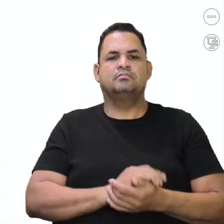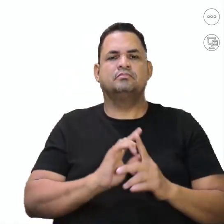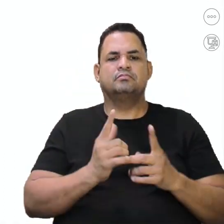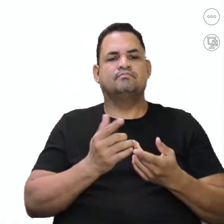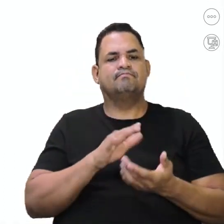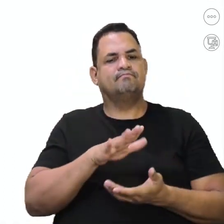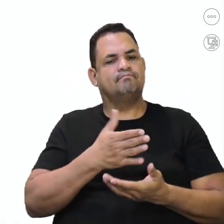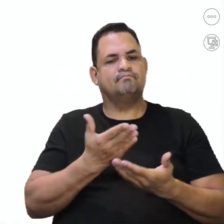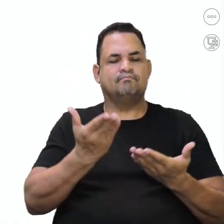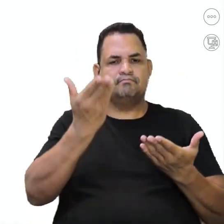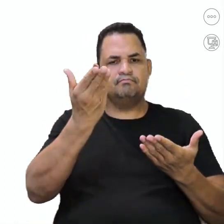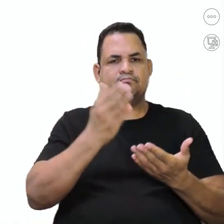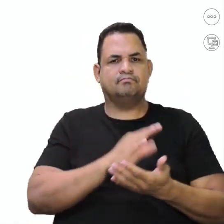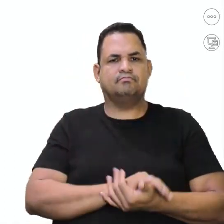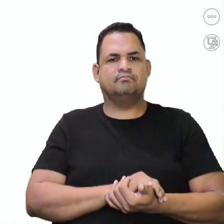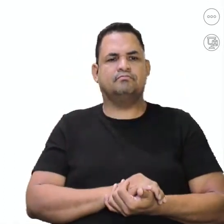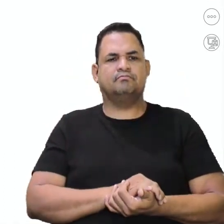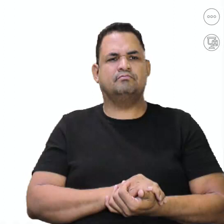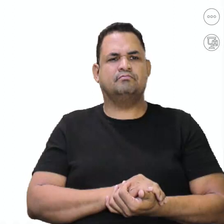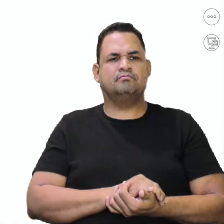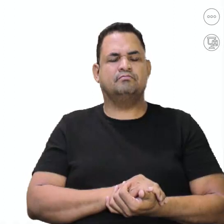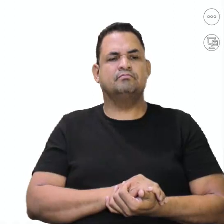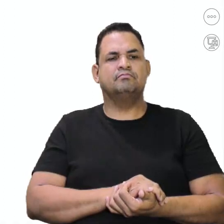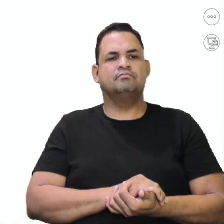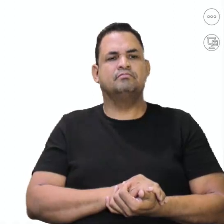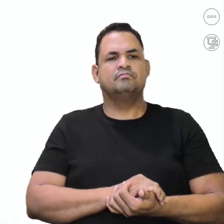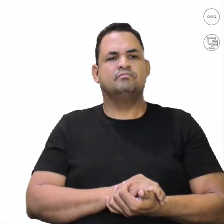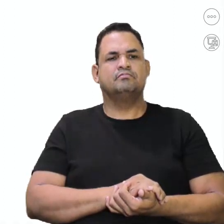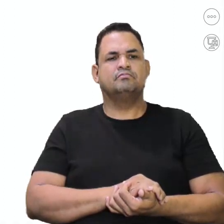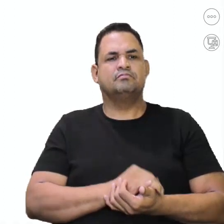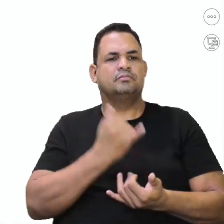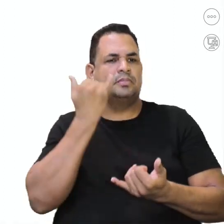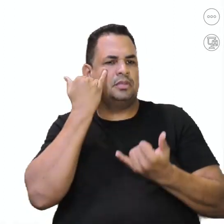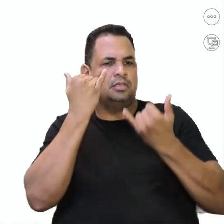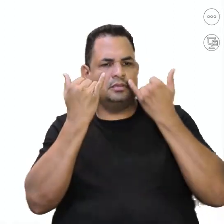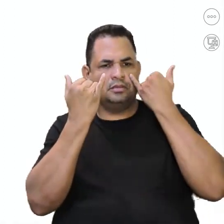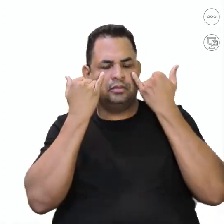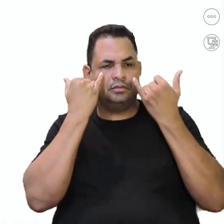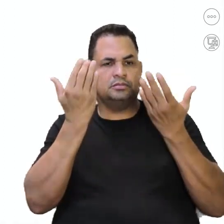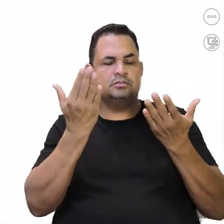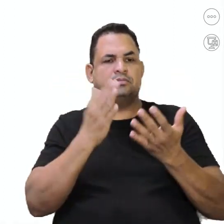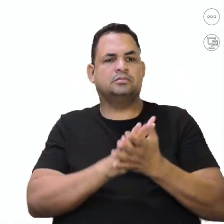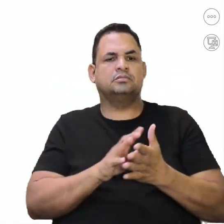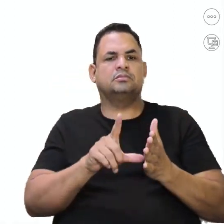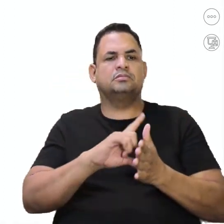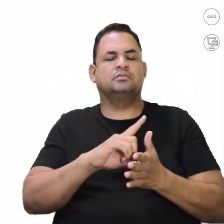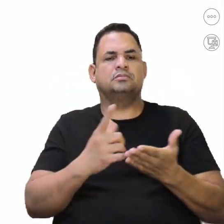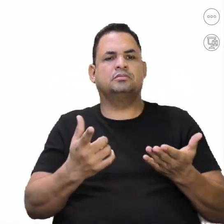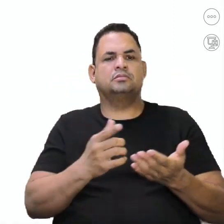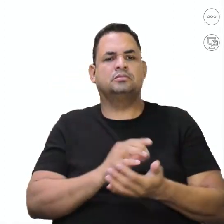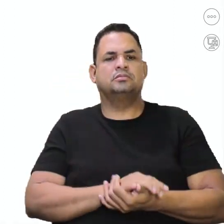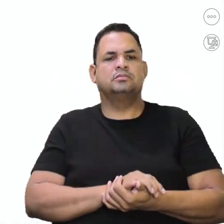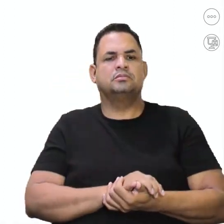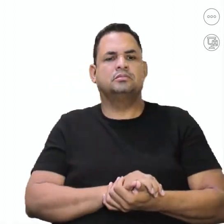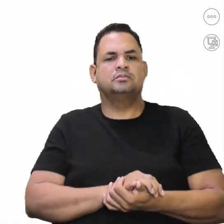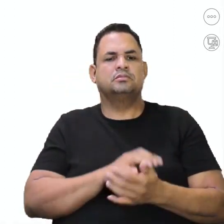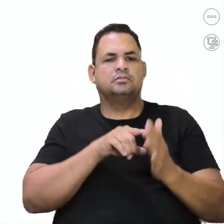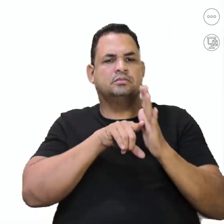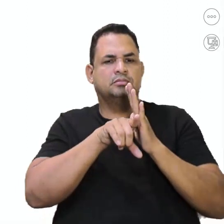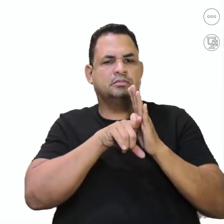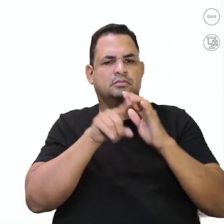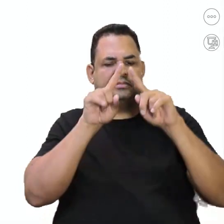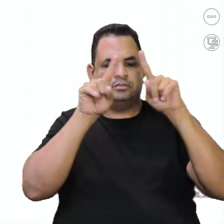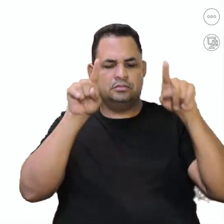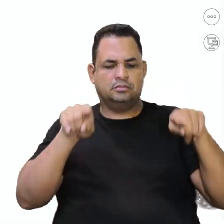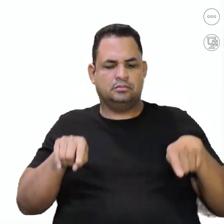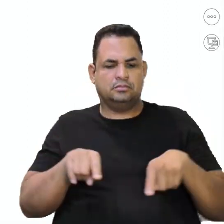é mais ou menos por aí. Vamos ver um pouquinho sobre o Travel Flyer, as informações sobre ele. Mas antes, Vamos analisar de novo aqui o